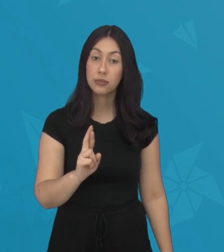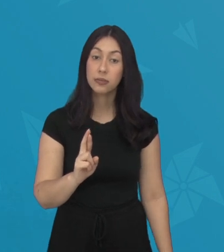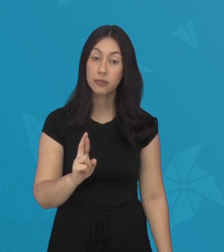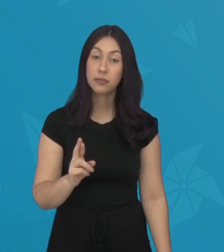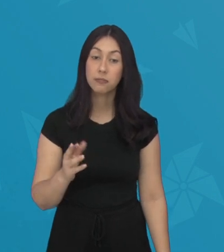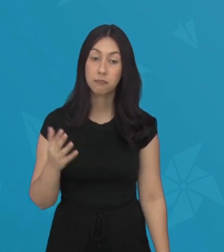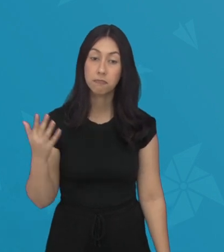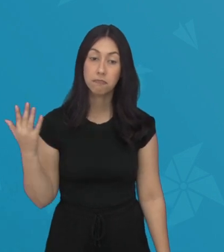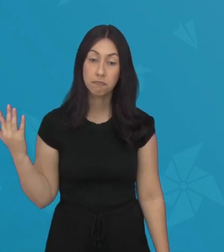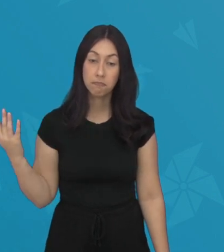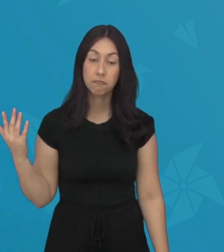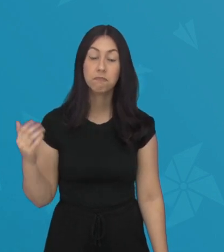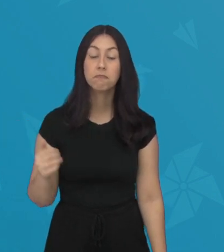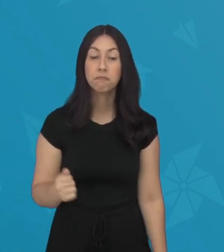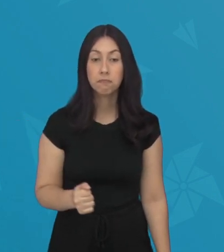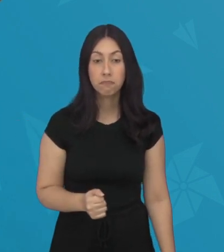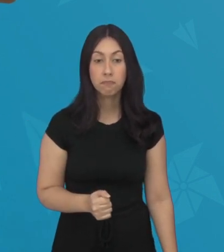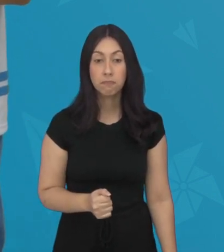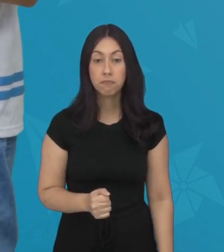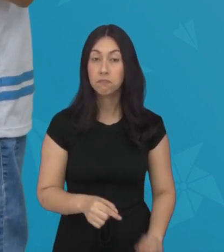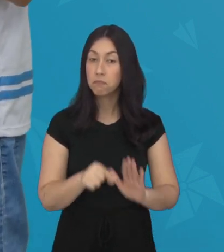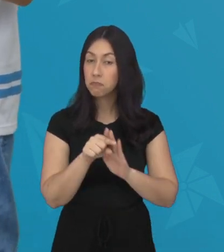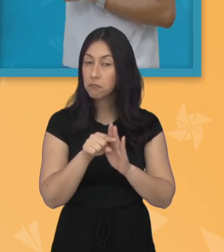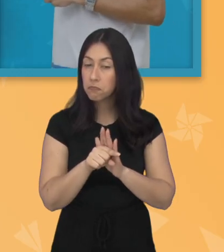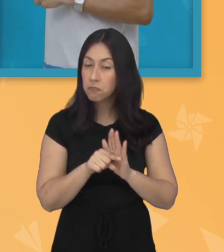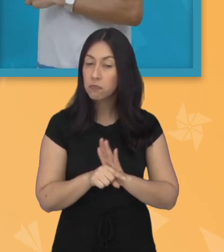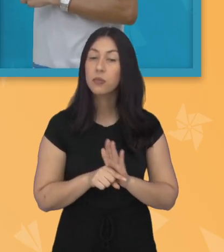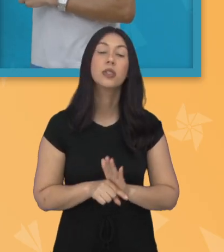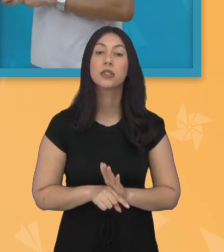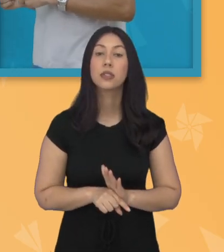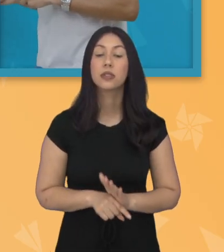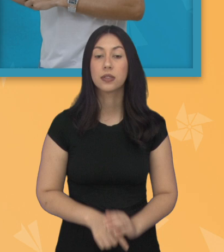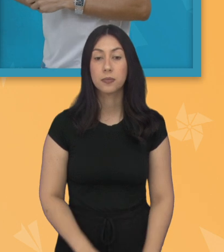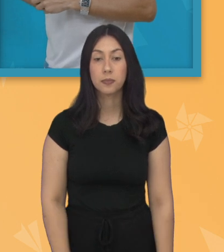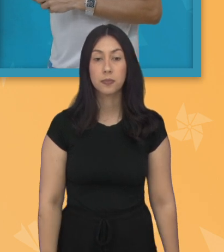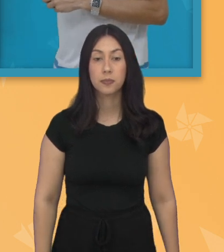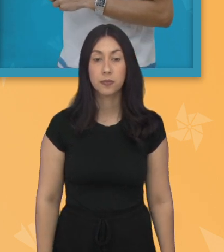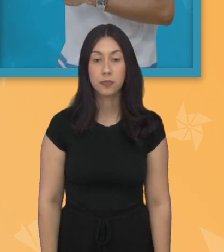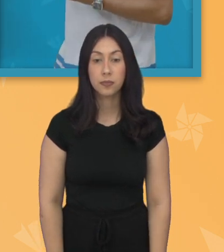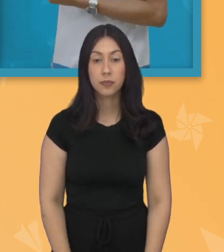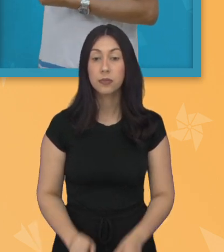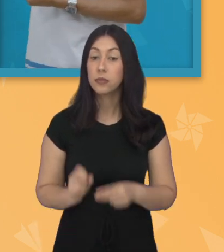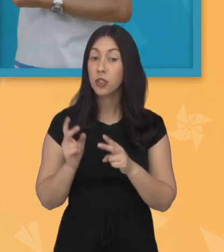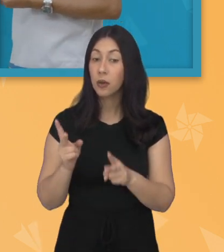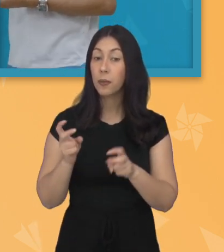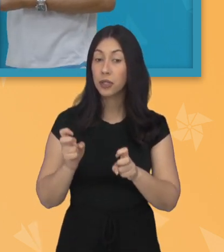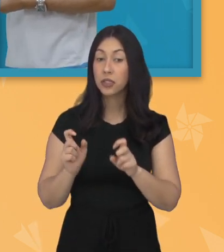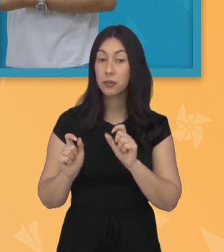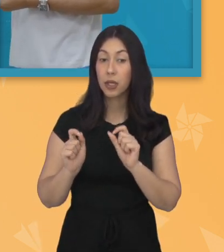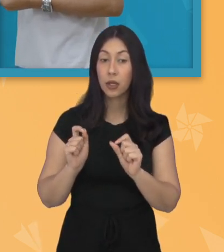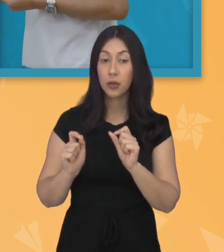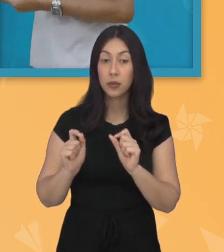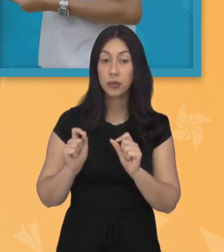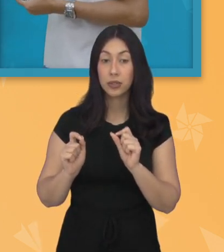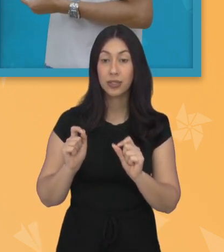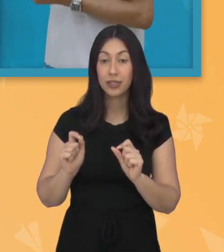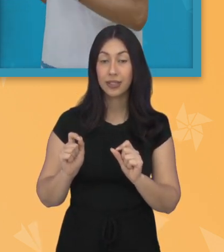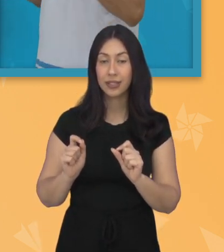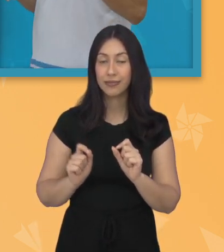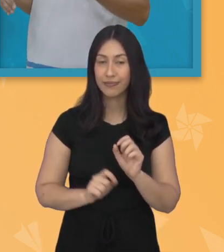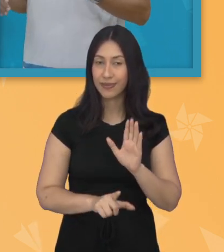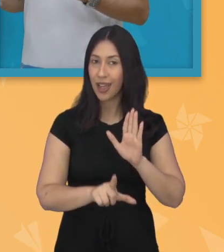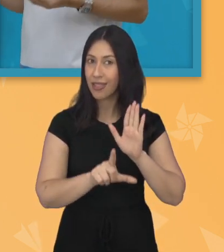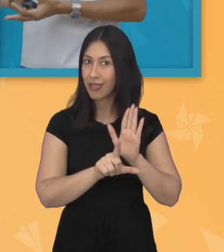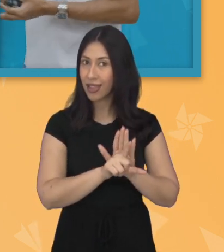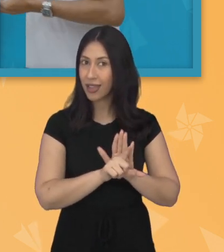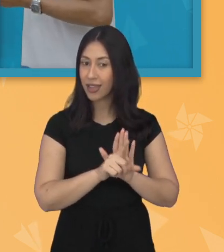resultados das amostras das análises das amostras de óxidos de enxofre. O que a gente pode ver aqui, né? Tabela com dados em exercício sobre a lei